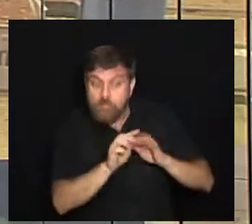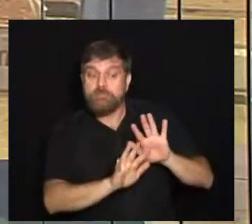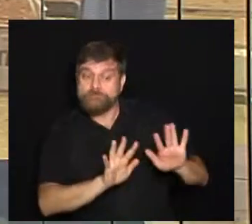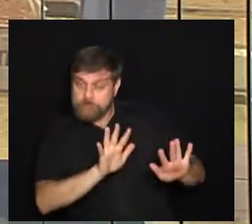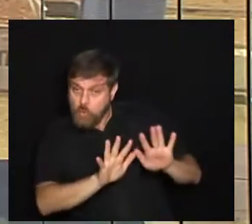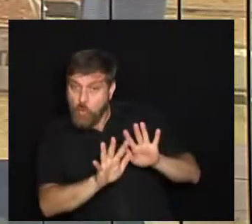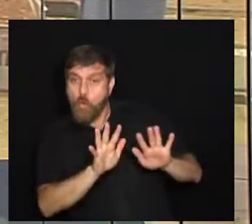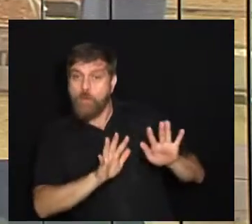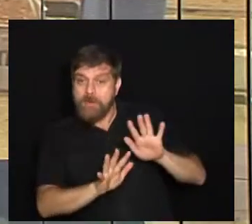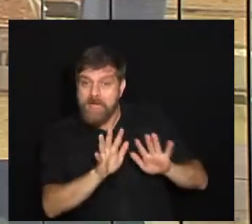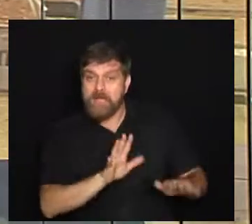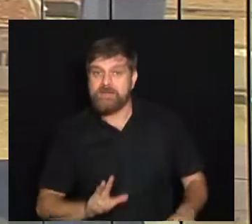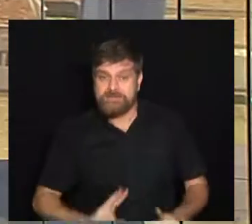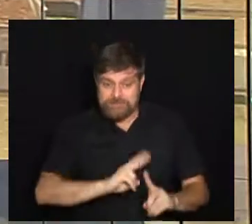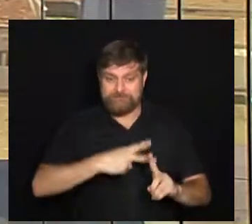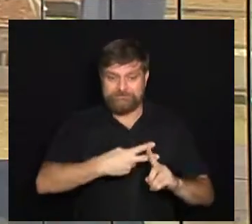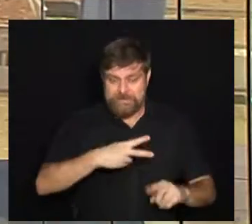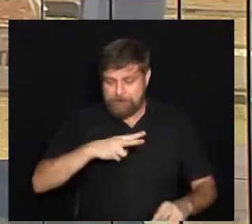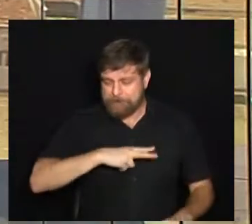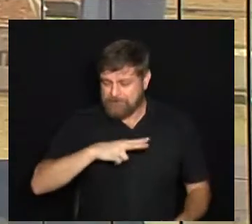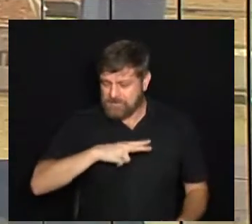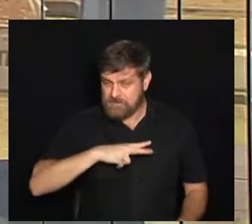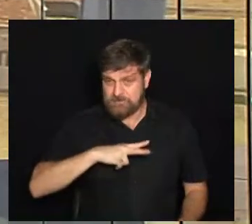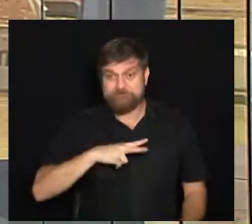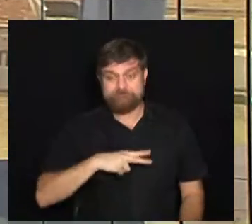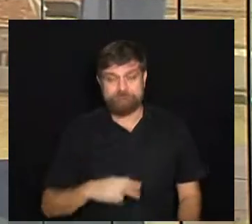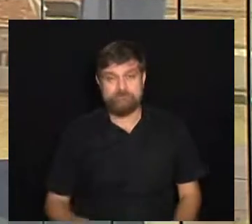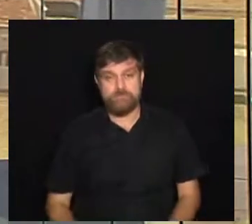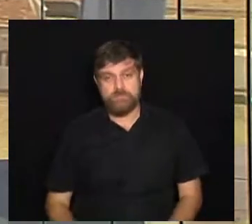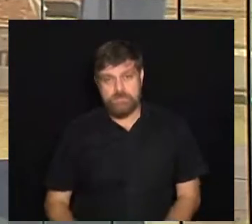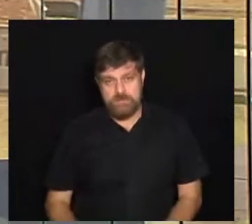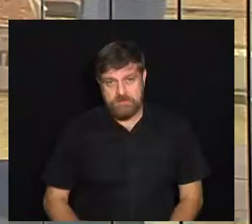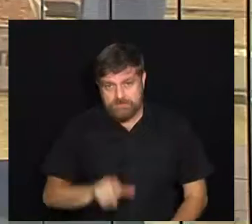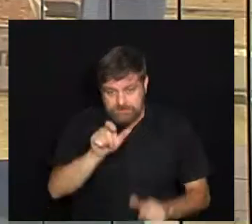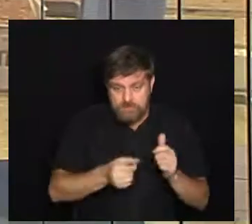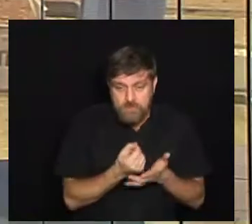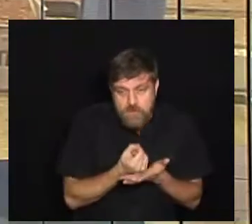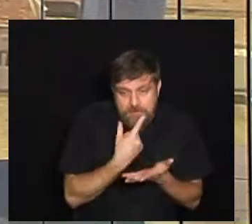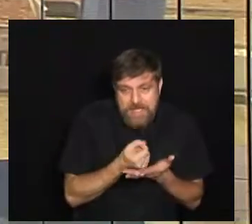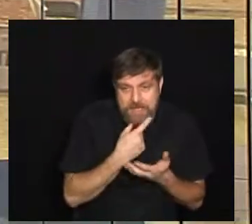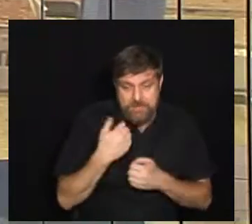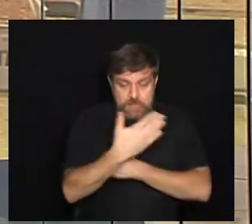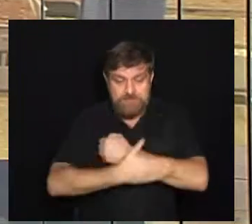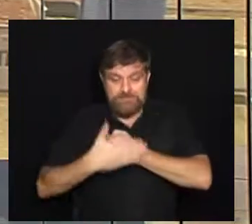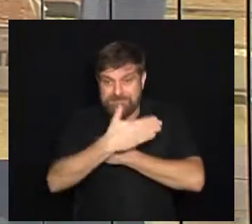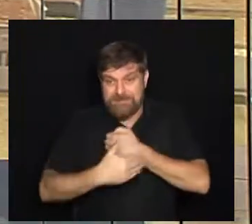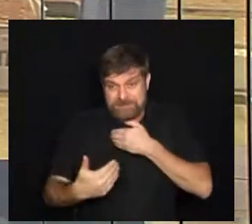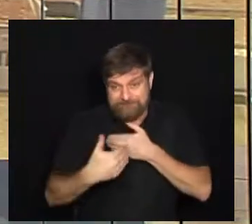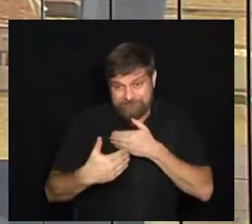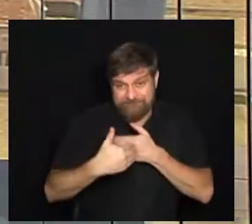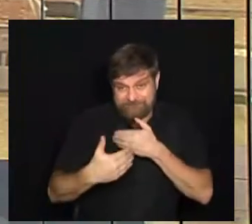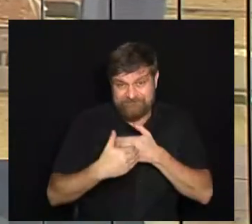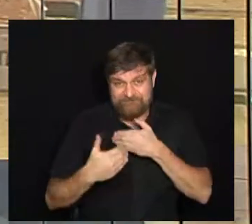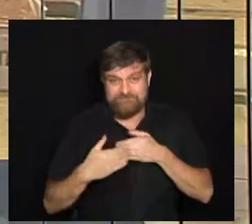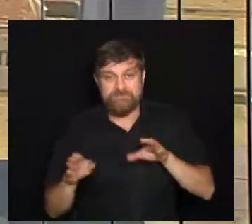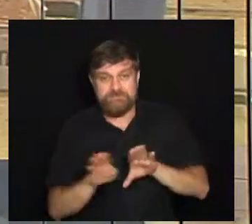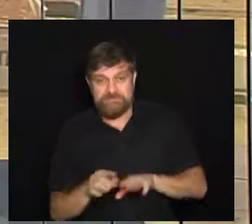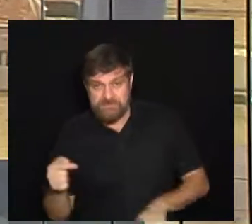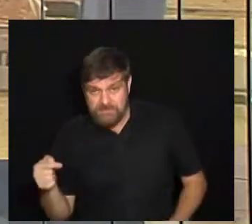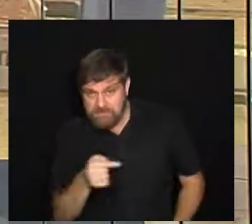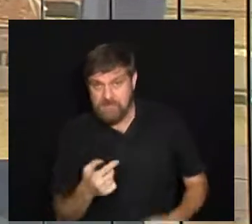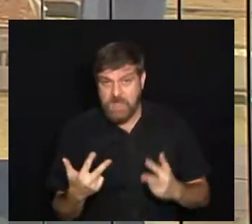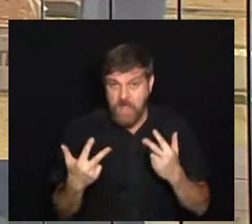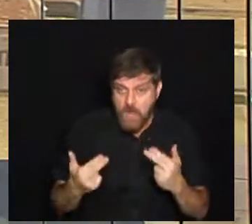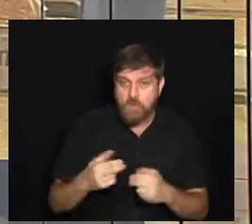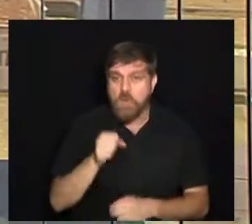tomar vamos ir cuidados particularmente intenso né quem usa medicamento muito pessoa cuidados particularmente intenso como devem